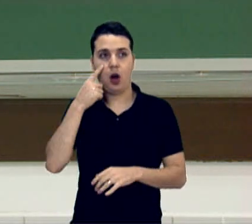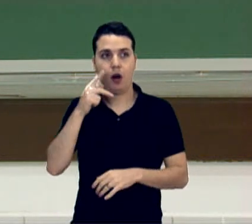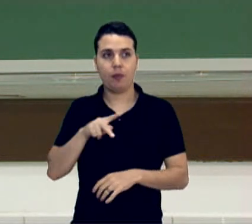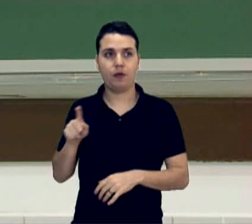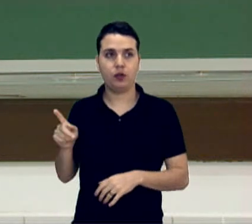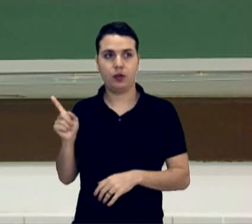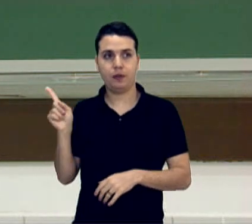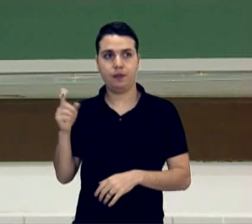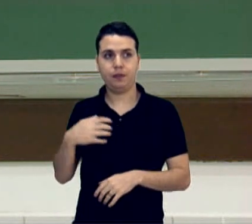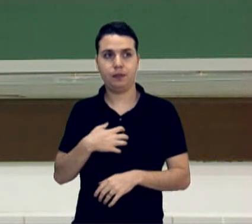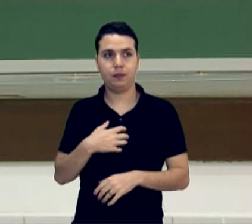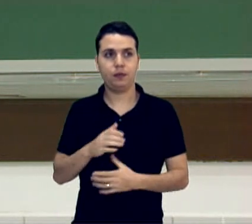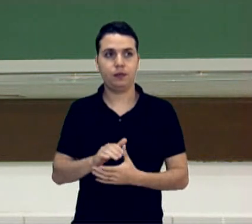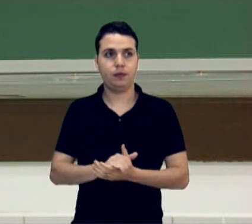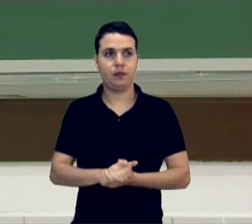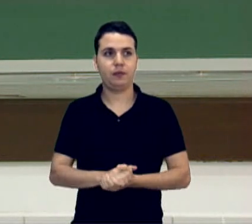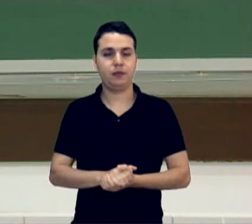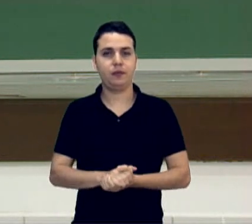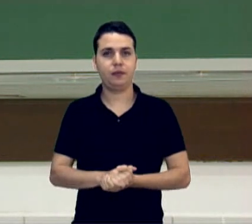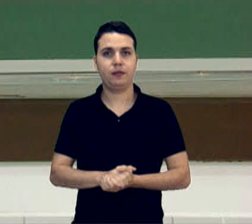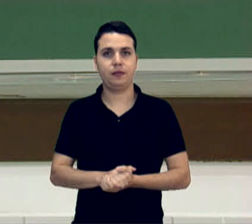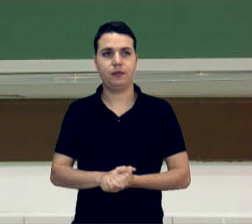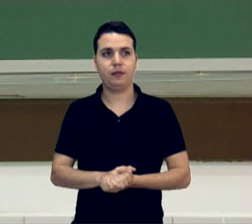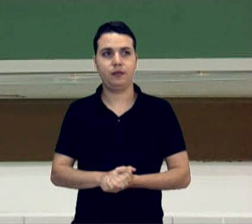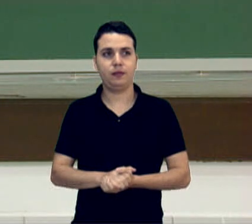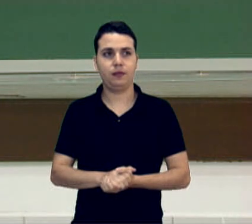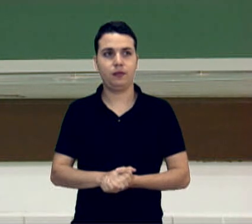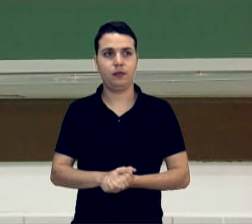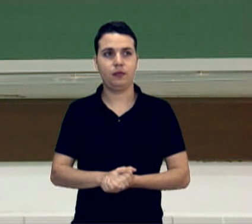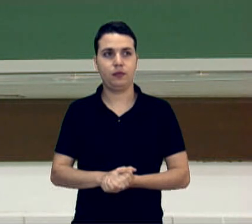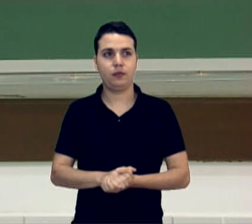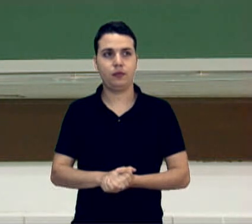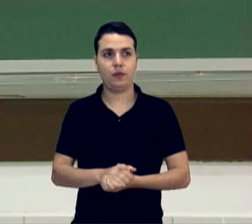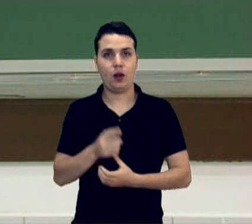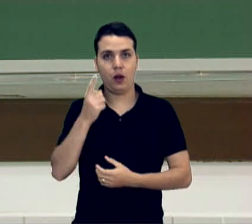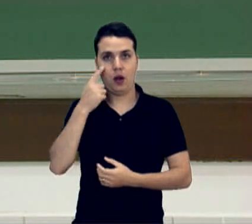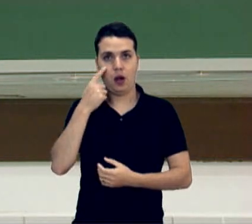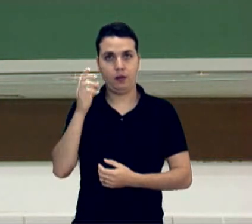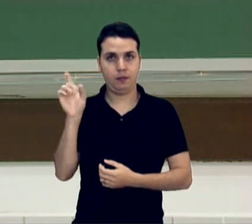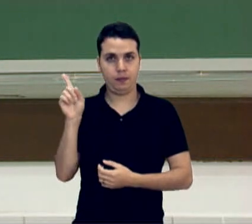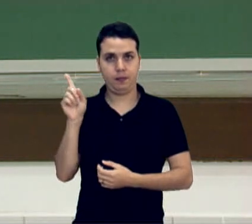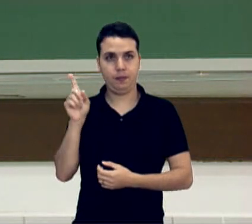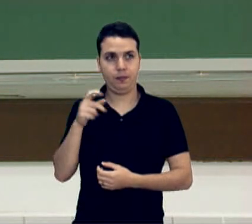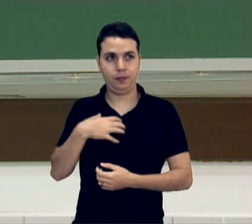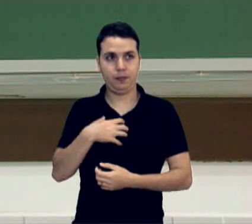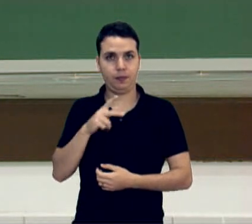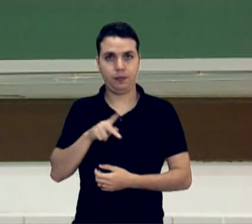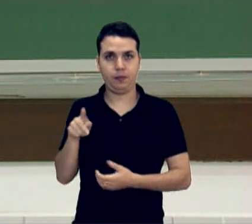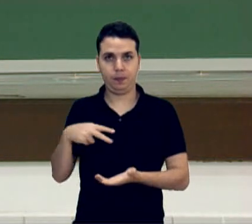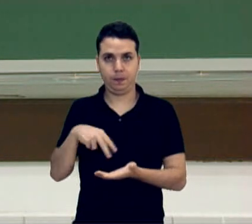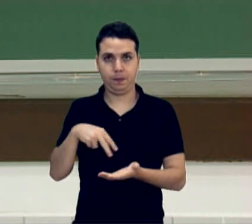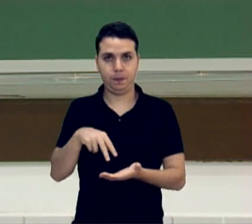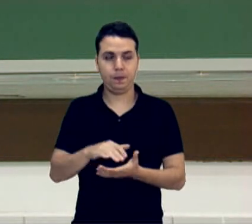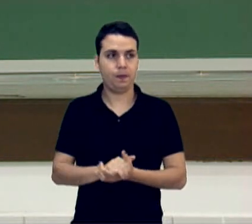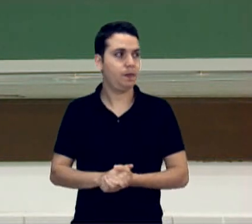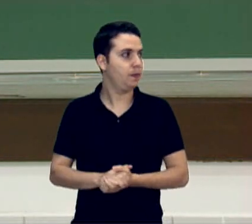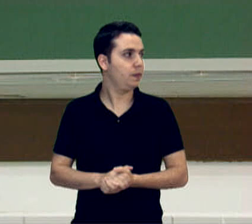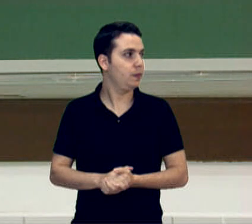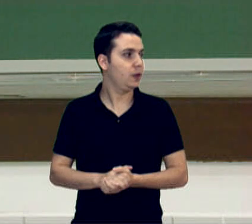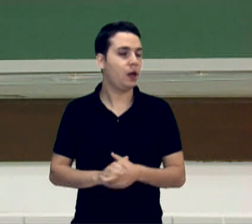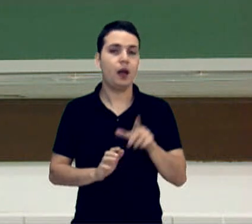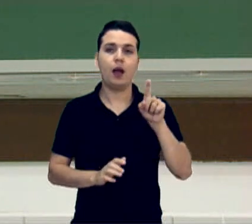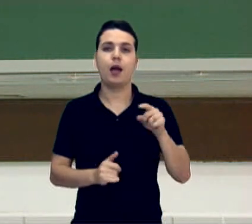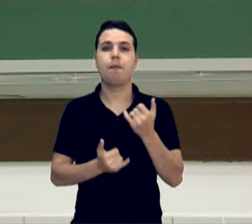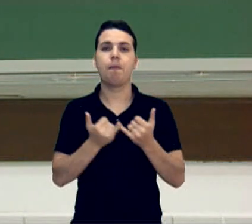tem passos muito característicos que são da salsa, que dança, né, juntinho. Então, é como se